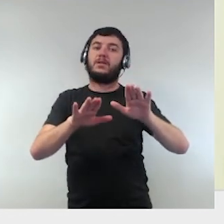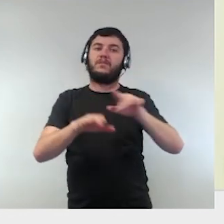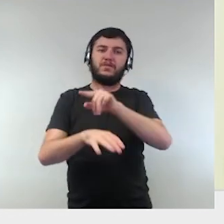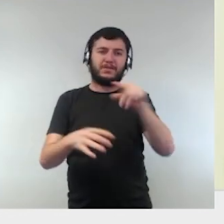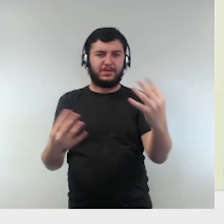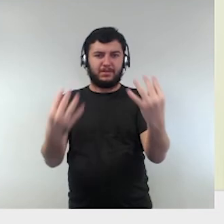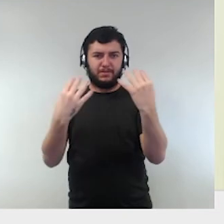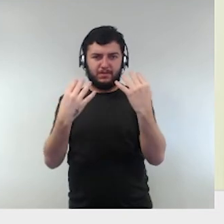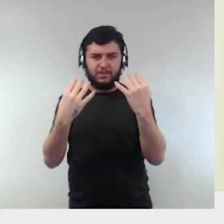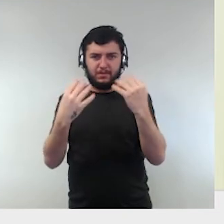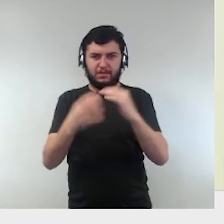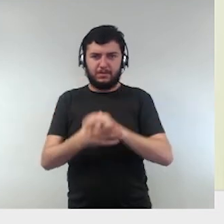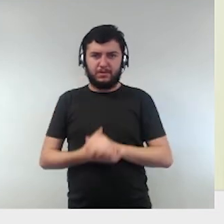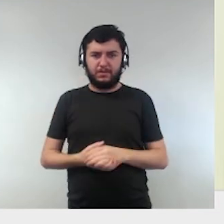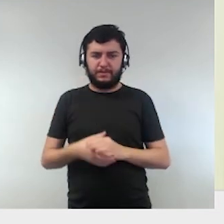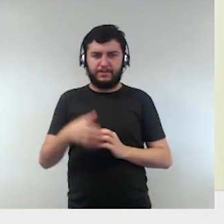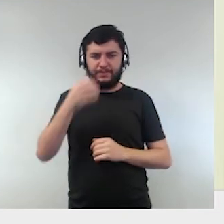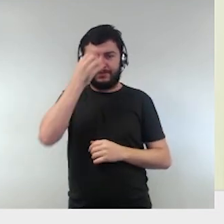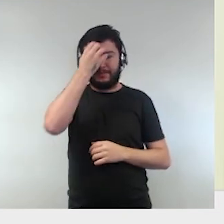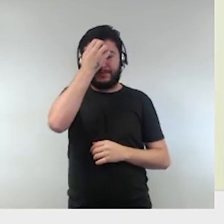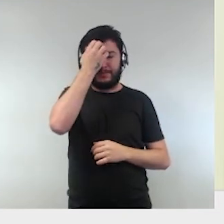ouvindo?